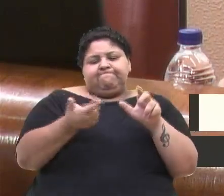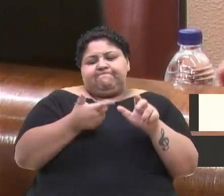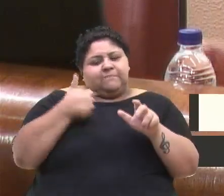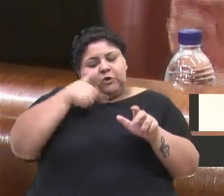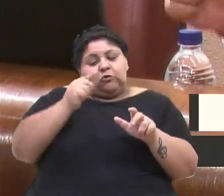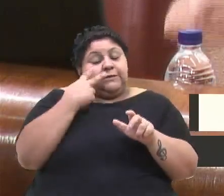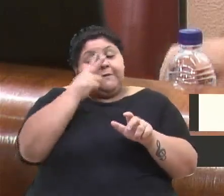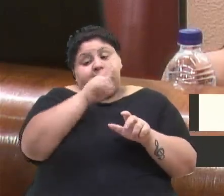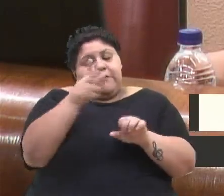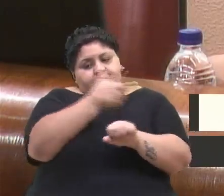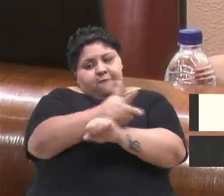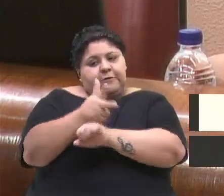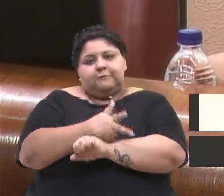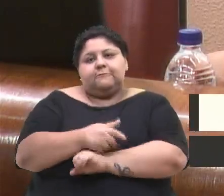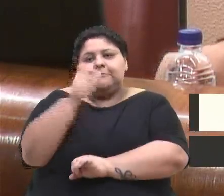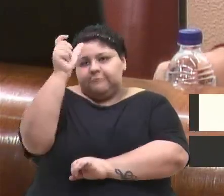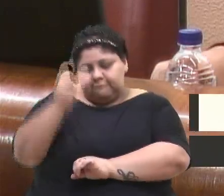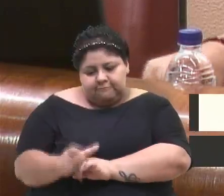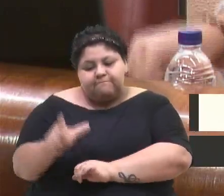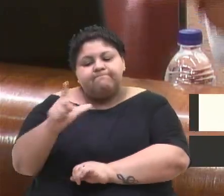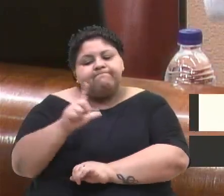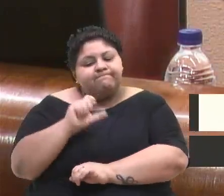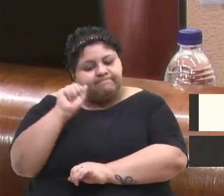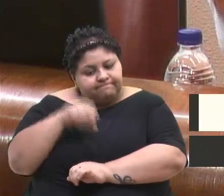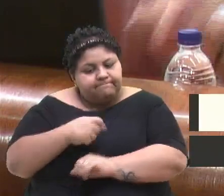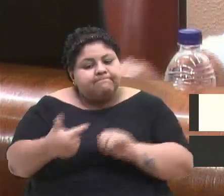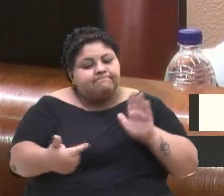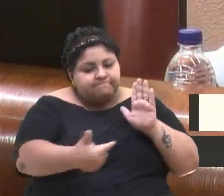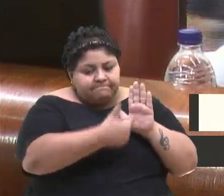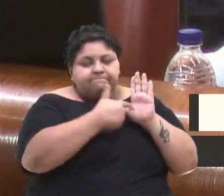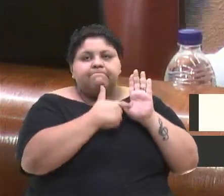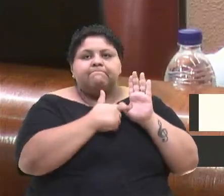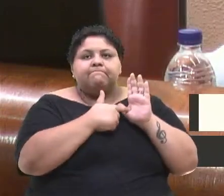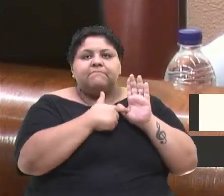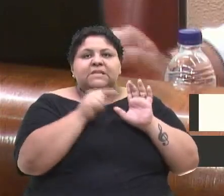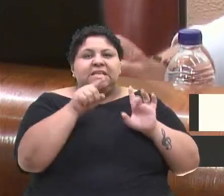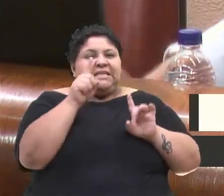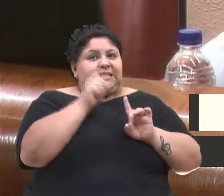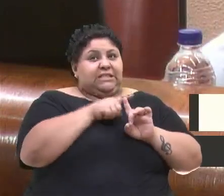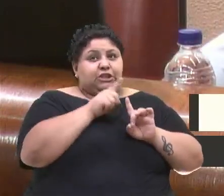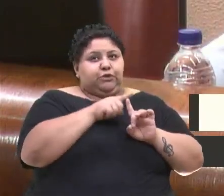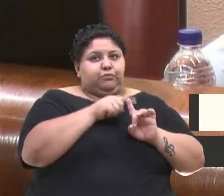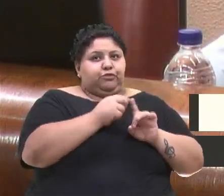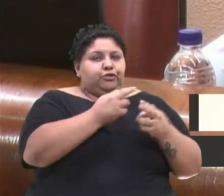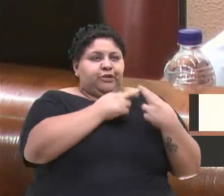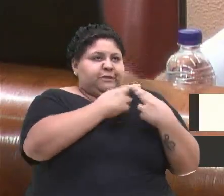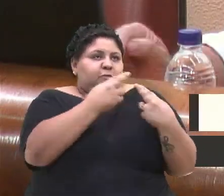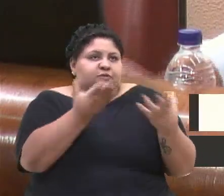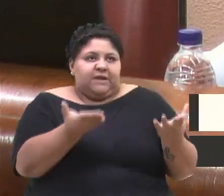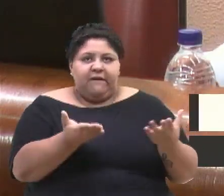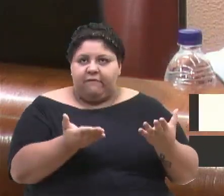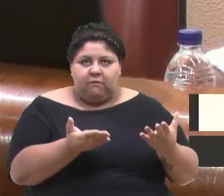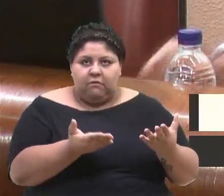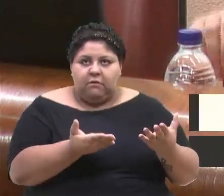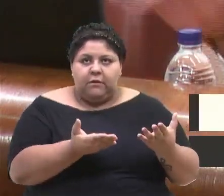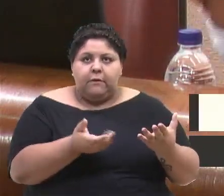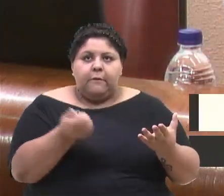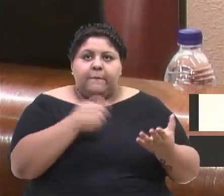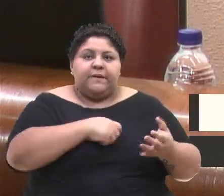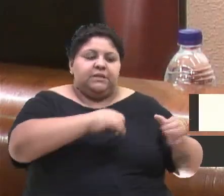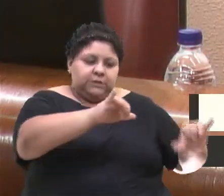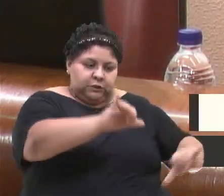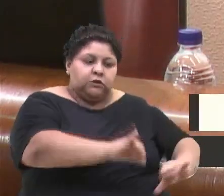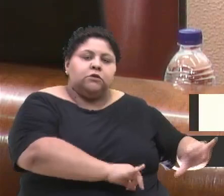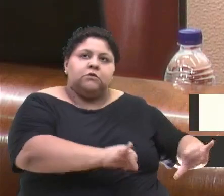vídeo, mas assim as pessoas têm que denunciar realmente, e esse tipo de tutor ou qualquer um que maltrata animal tem que sofrer